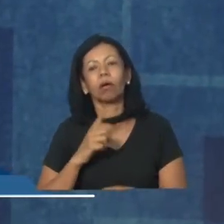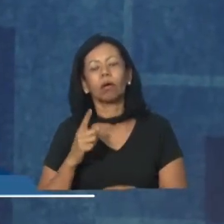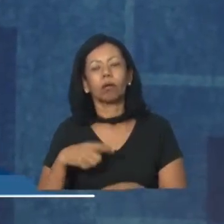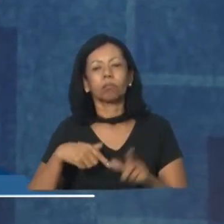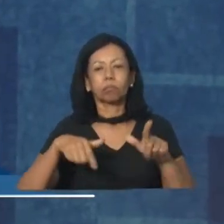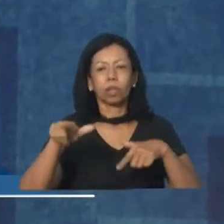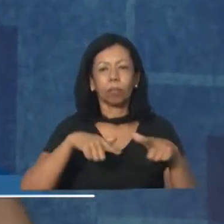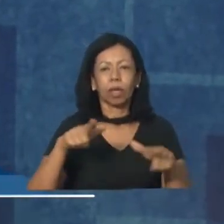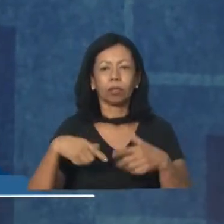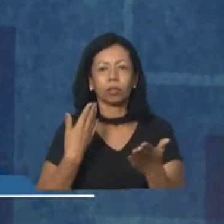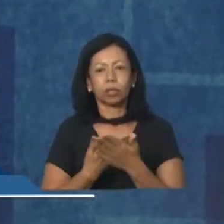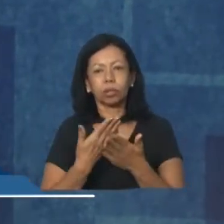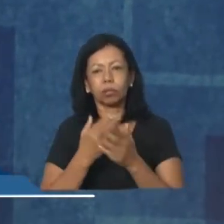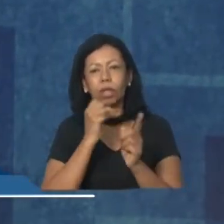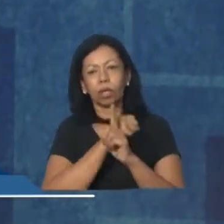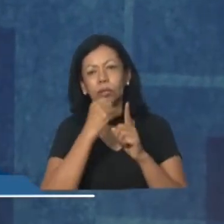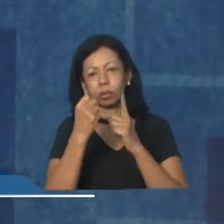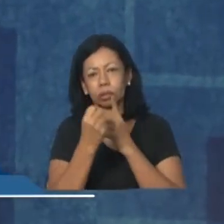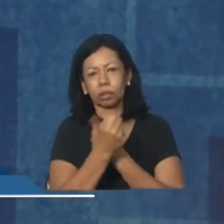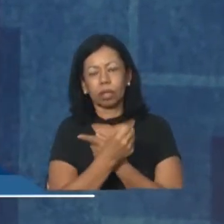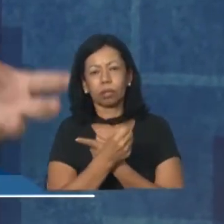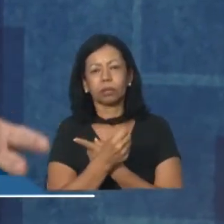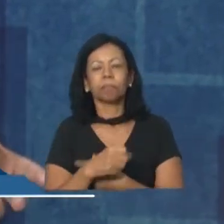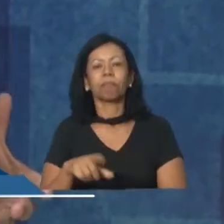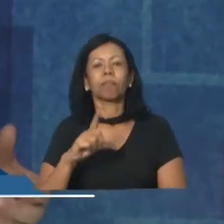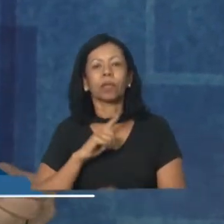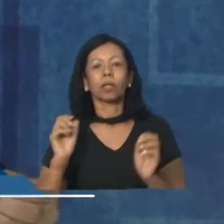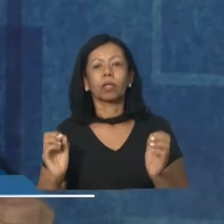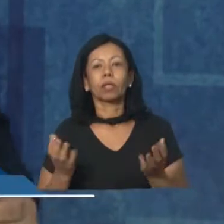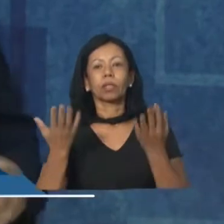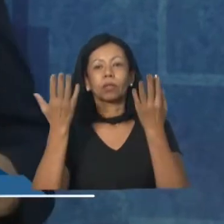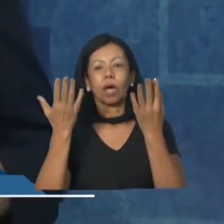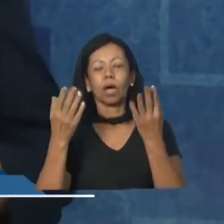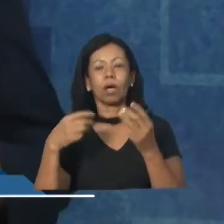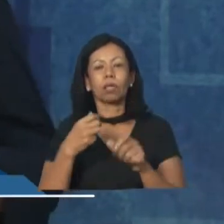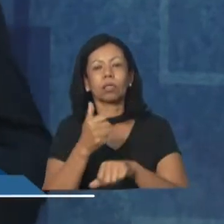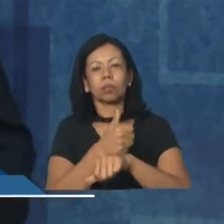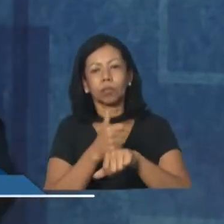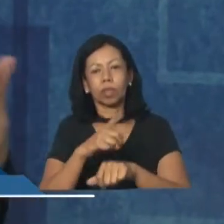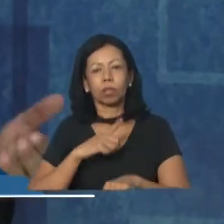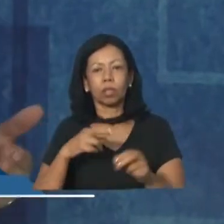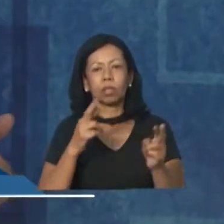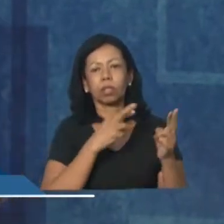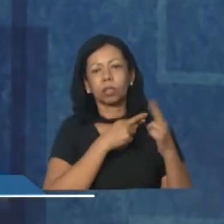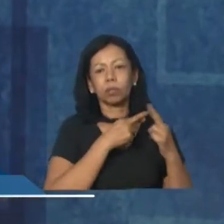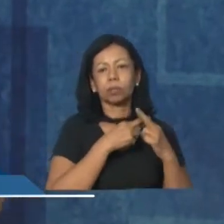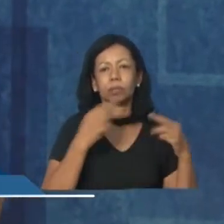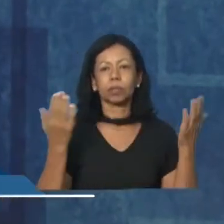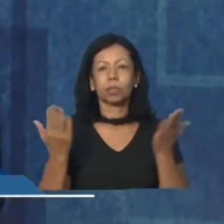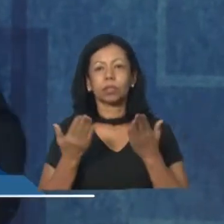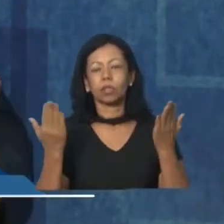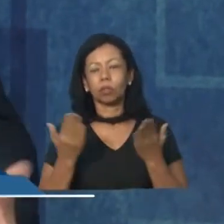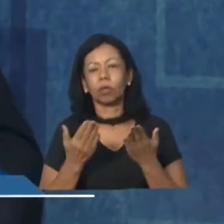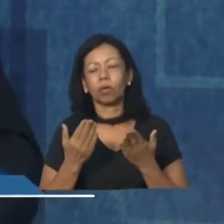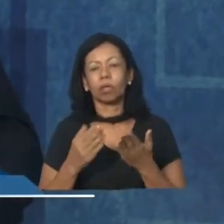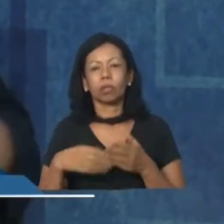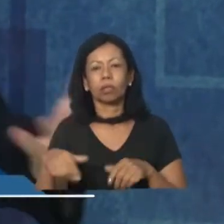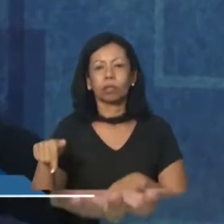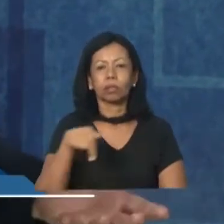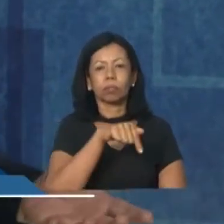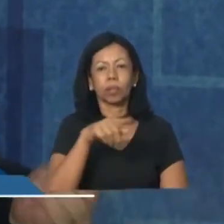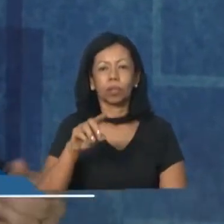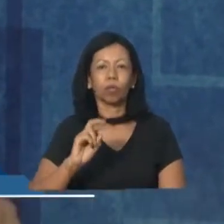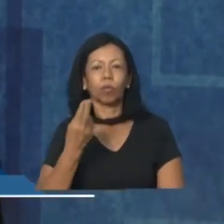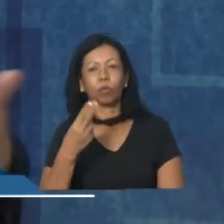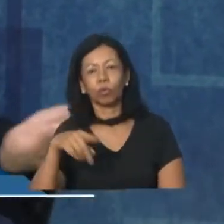E além da gente exaltar esse profissional, a gente tem a responsabilidade, a partir de agora, de na semana ou no